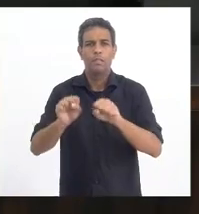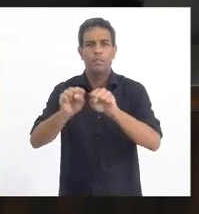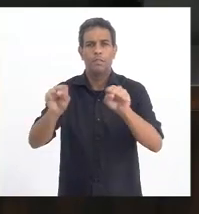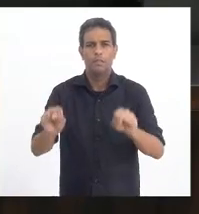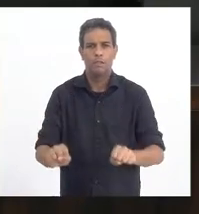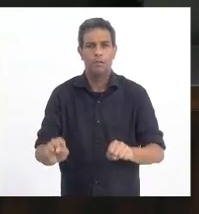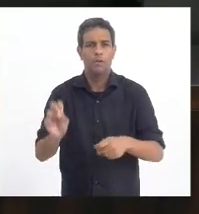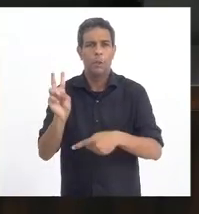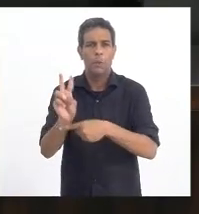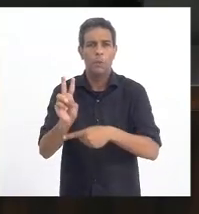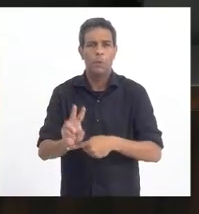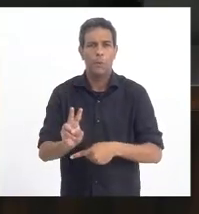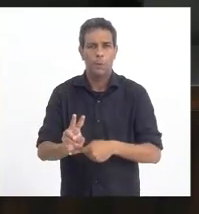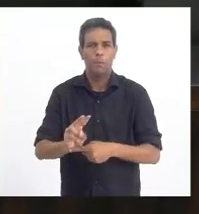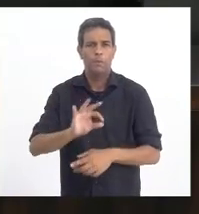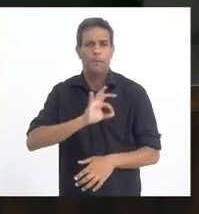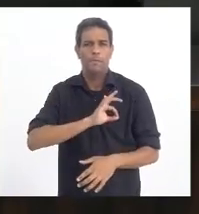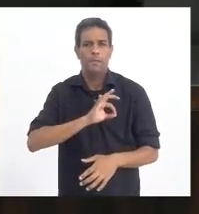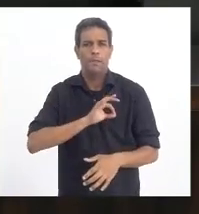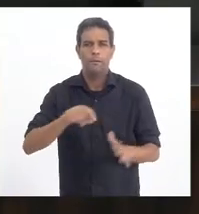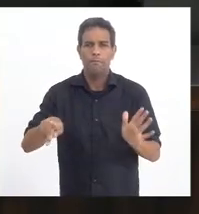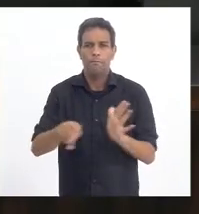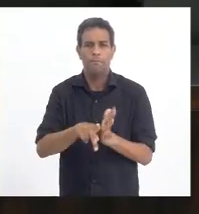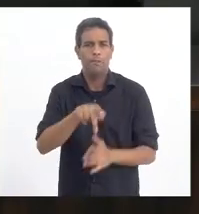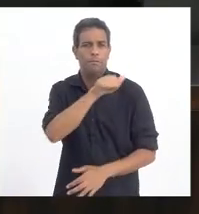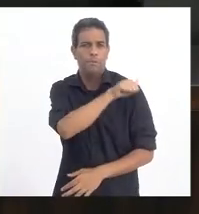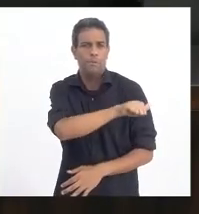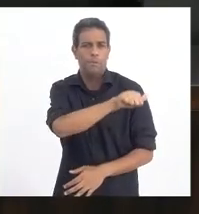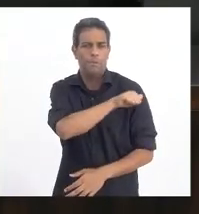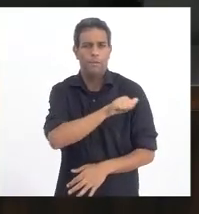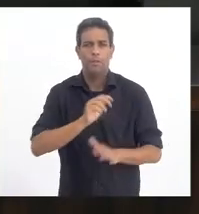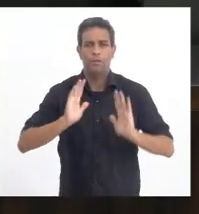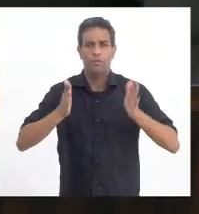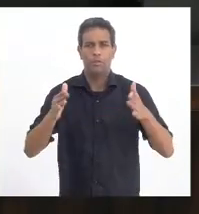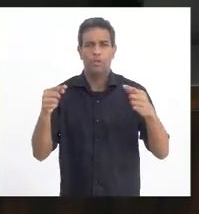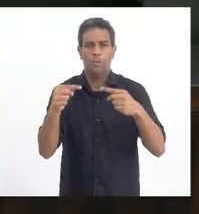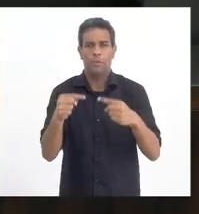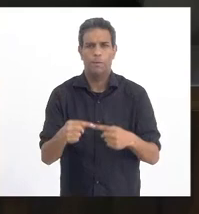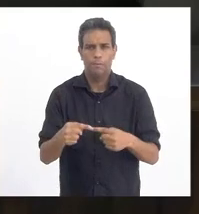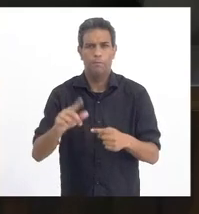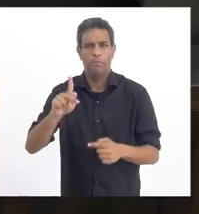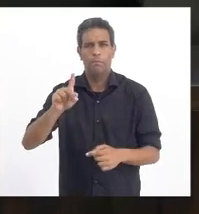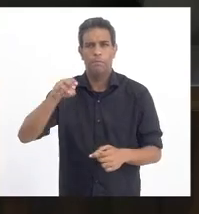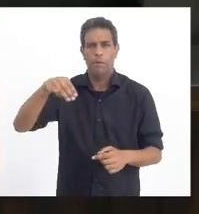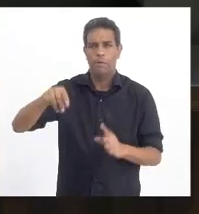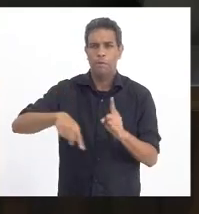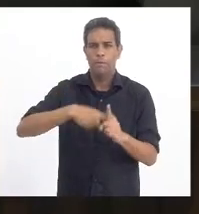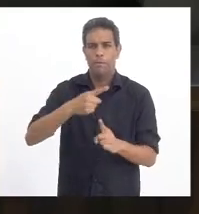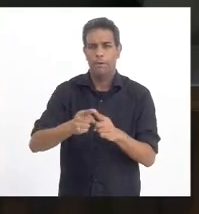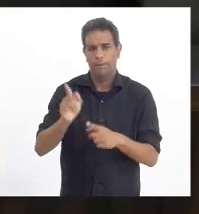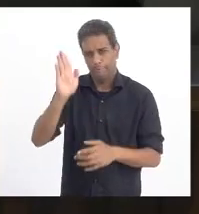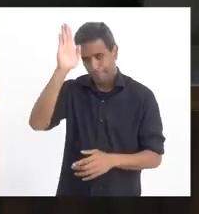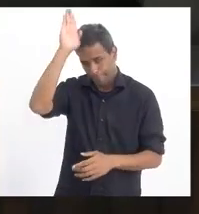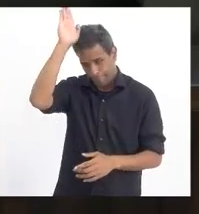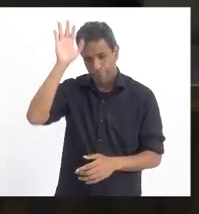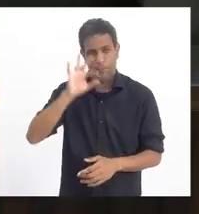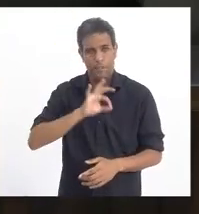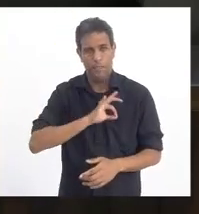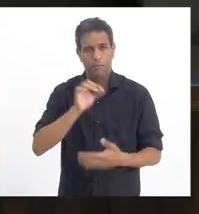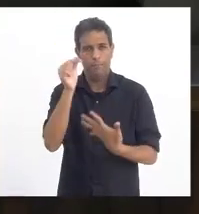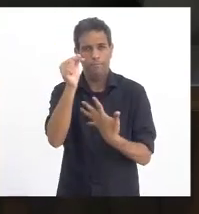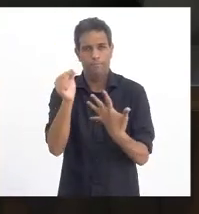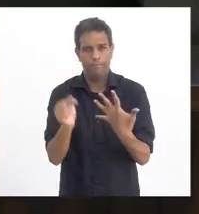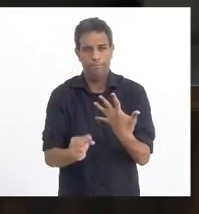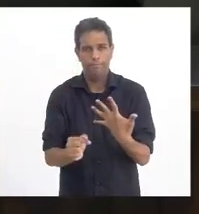dos militares do Estado do Rio de Janeiro incorporar ao que incorpora o demente a PM eo Corpo de Bombeiros esse